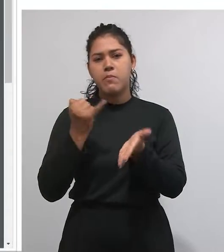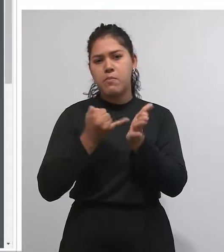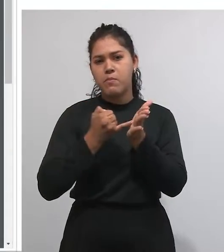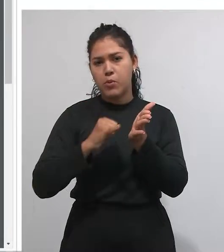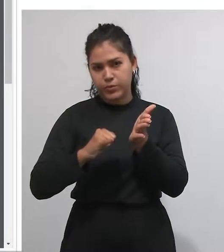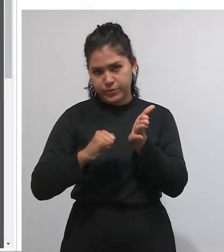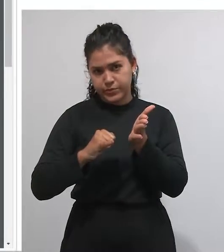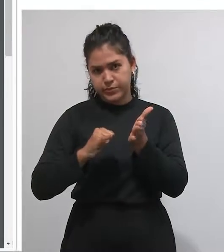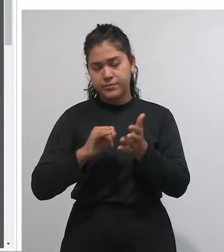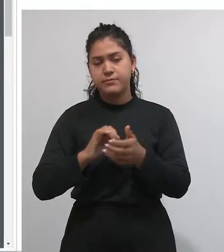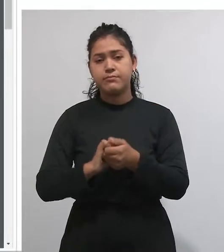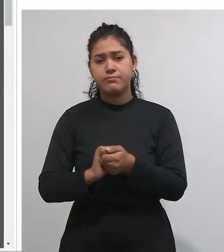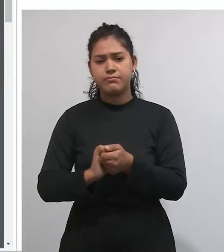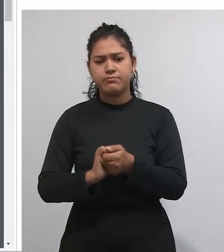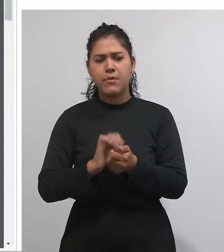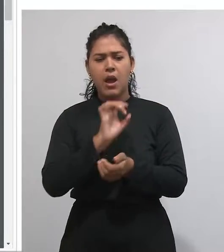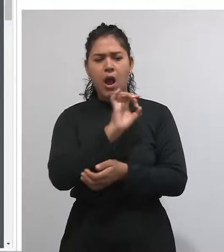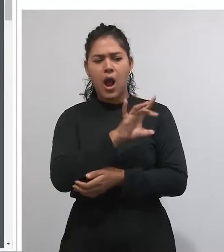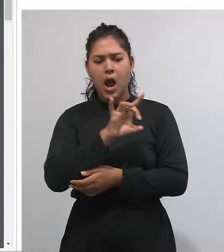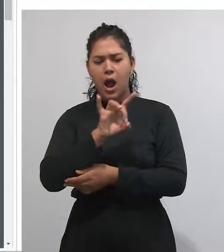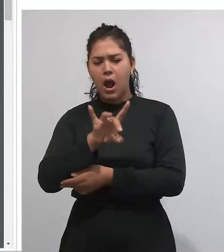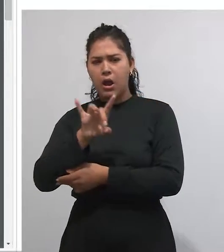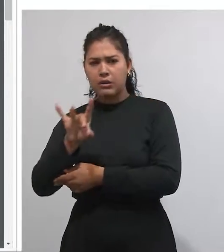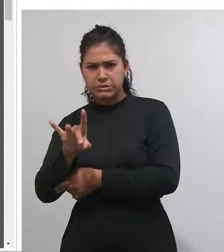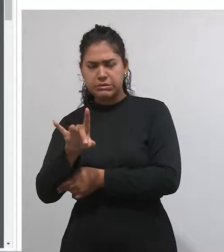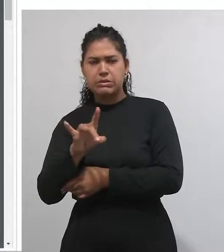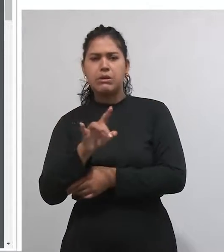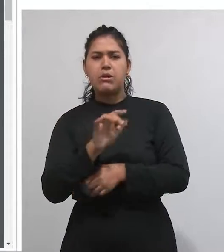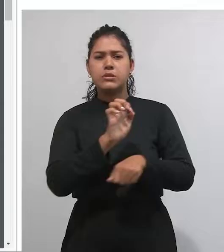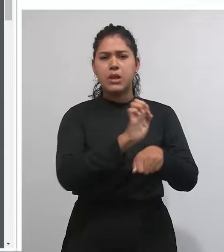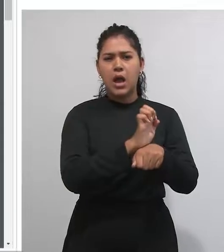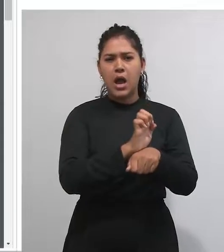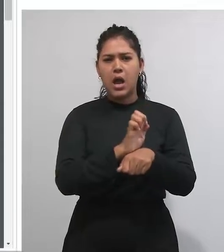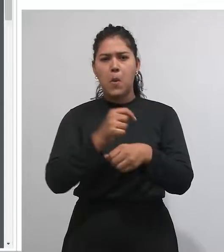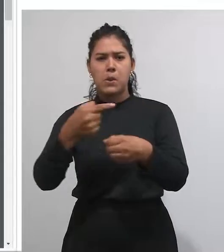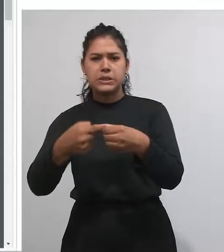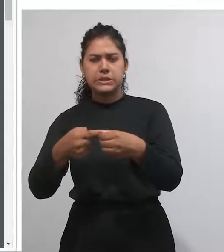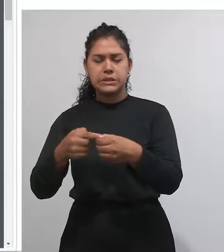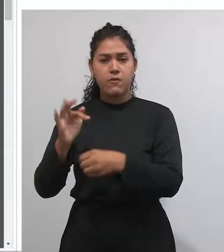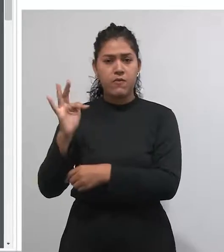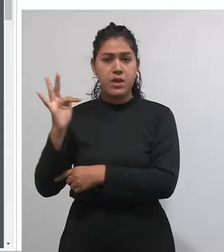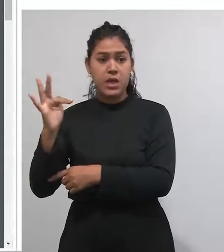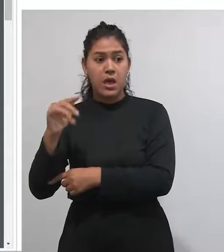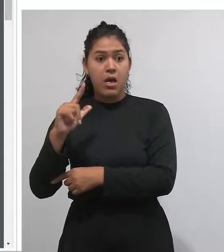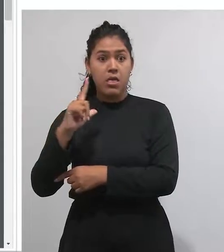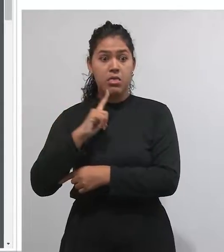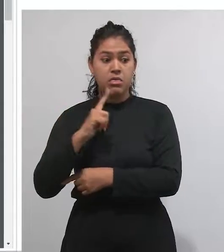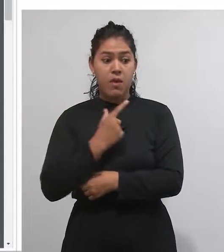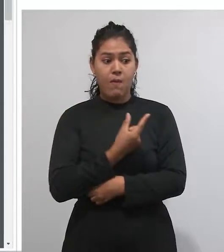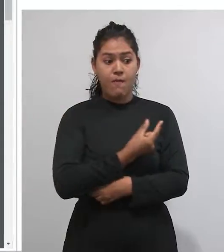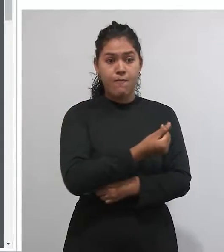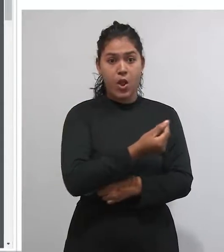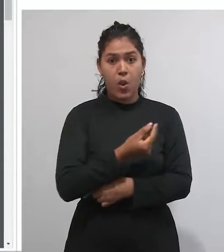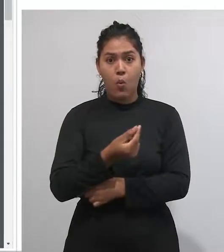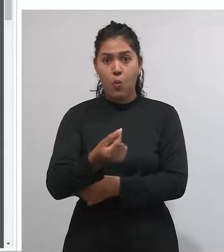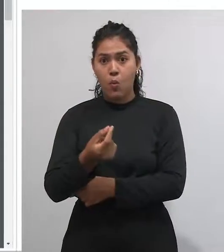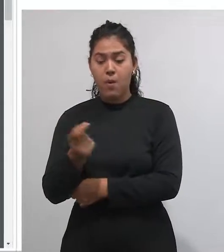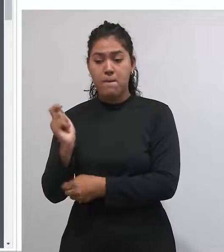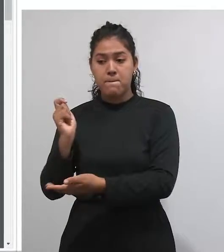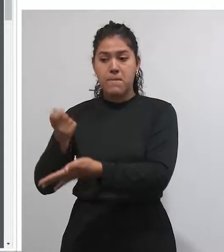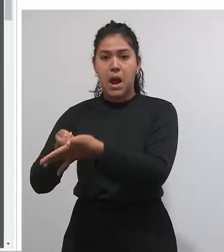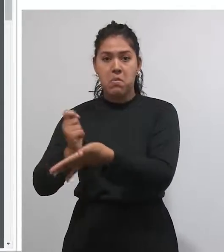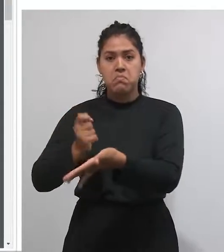Para cada um dos entes, há uma proporção de impostos a